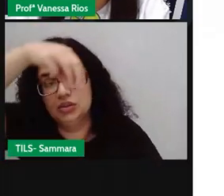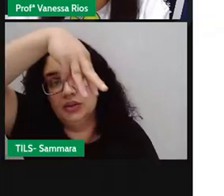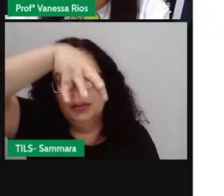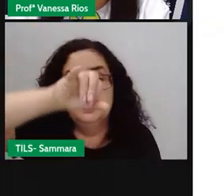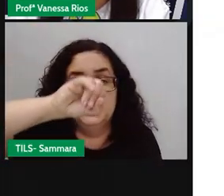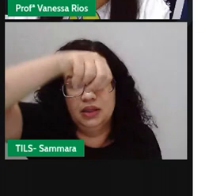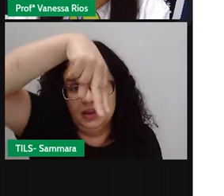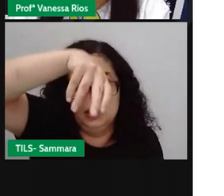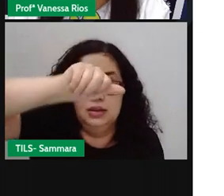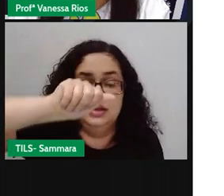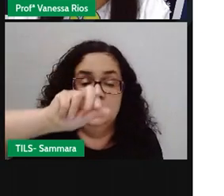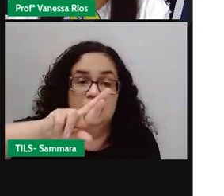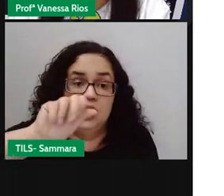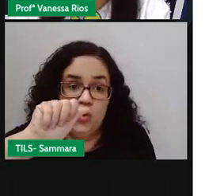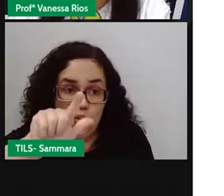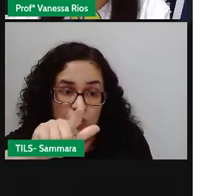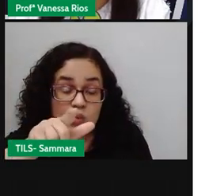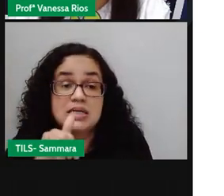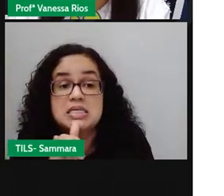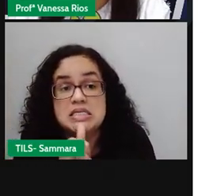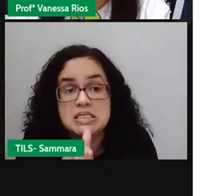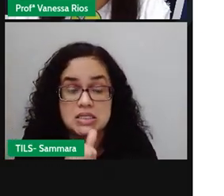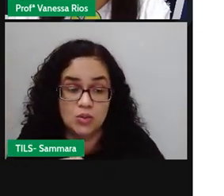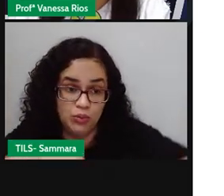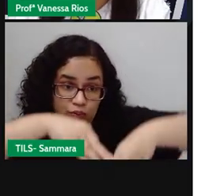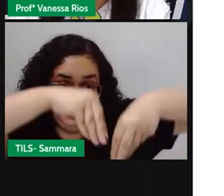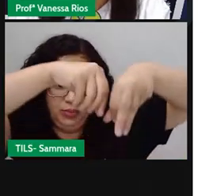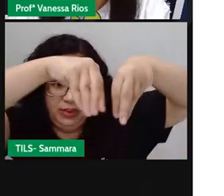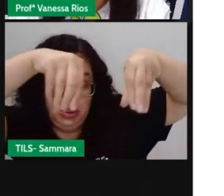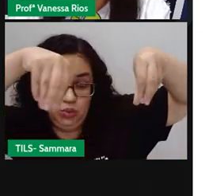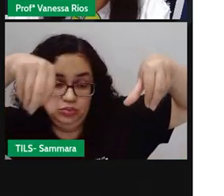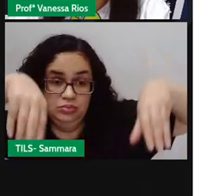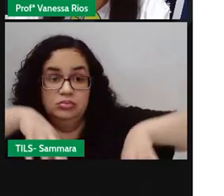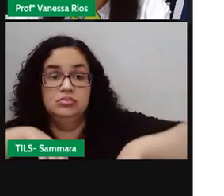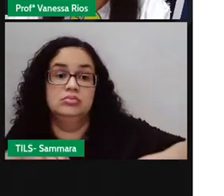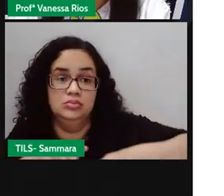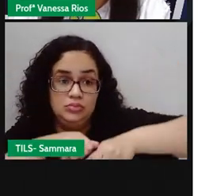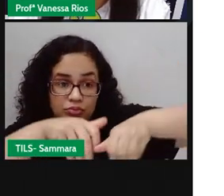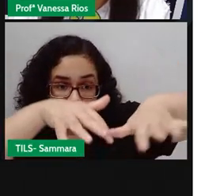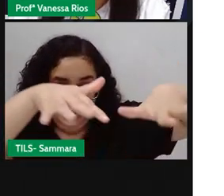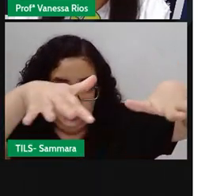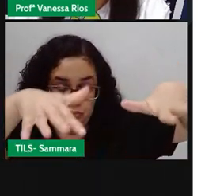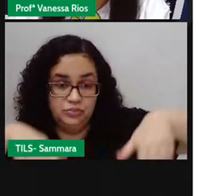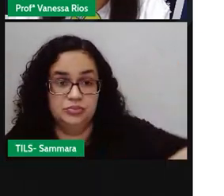mineral. A Pró colocou aí o exemplo, né, do minério de ferro.